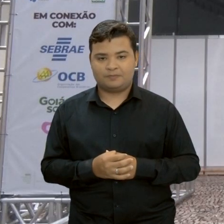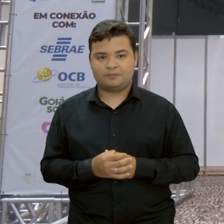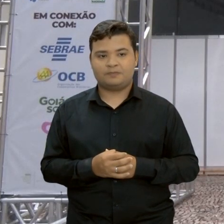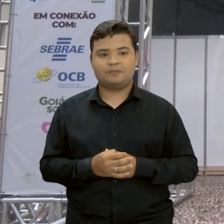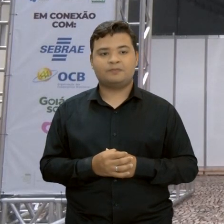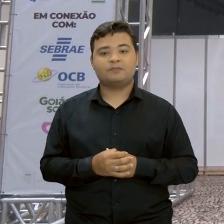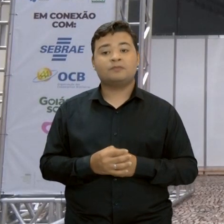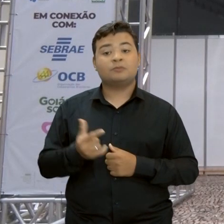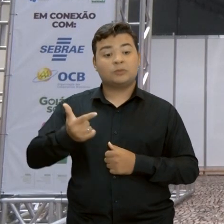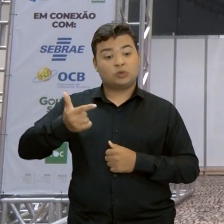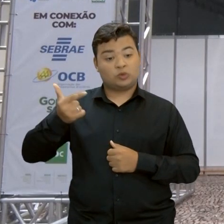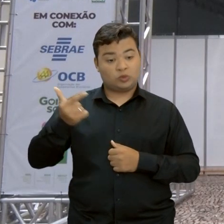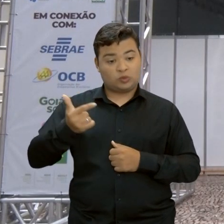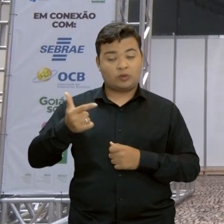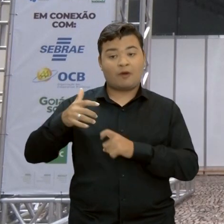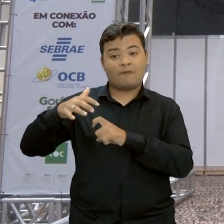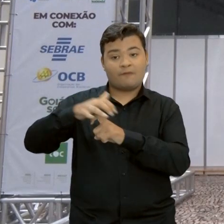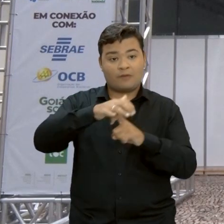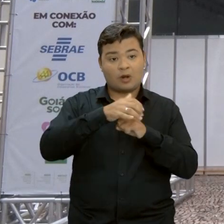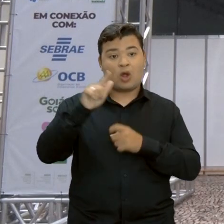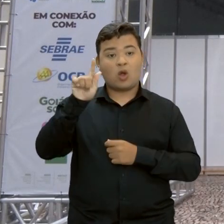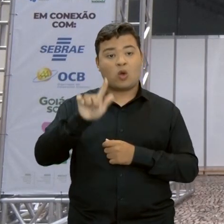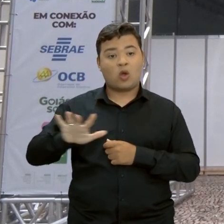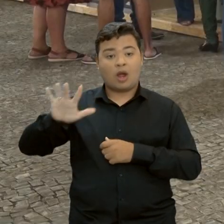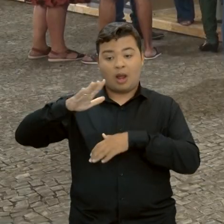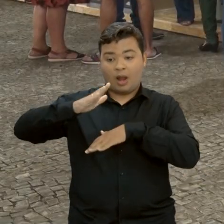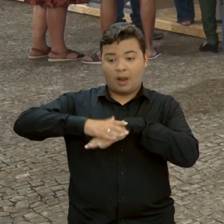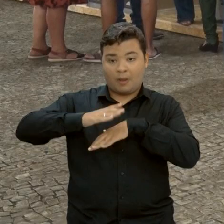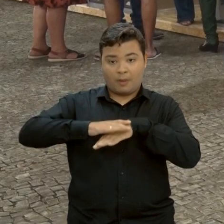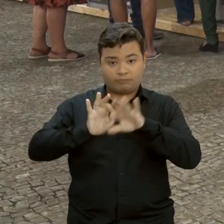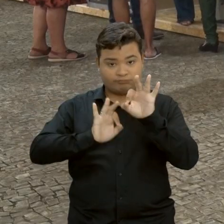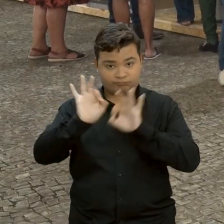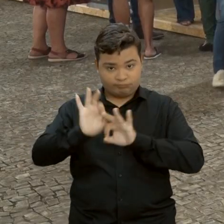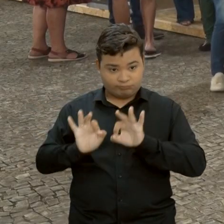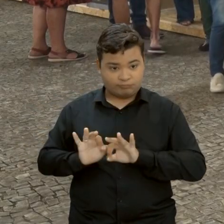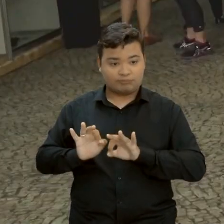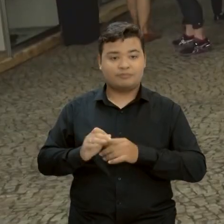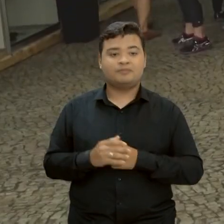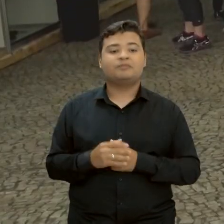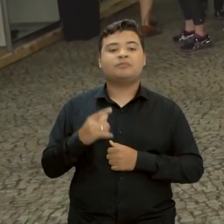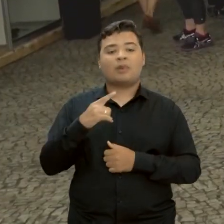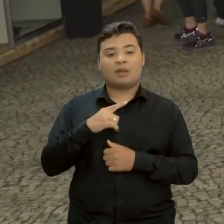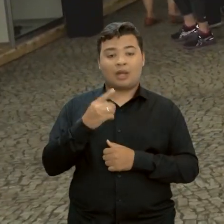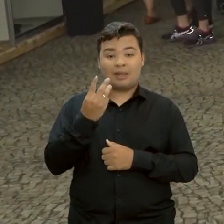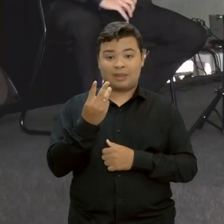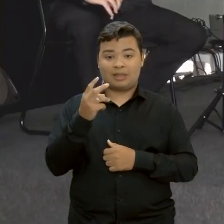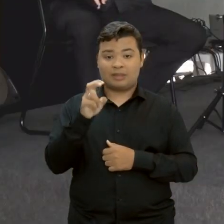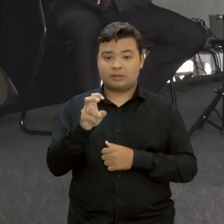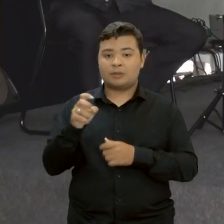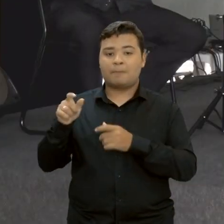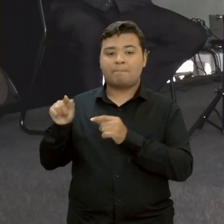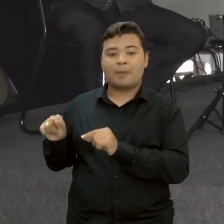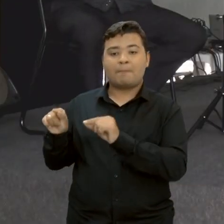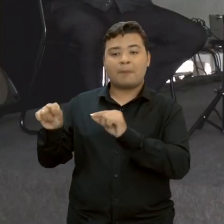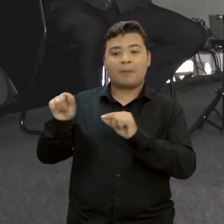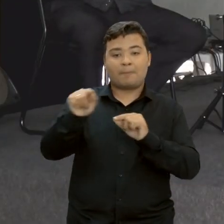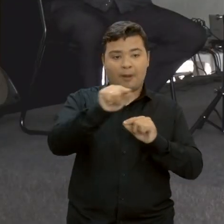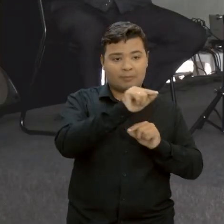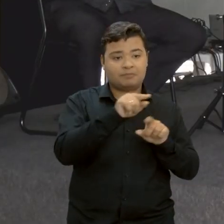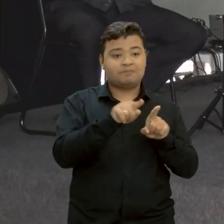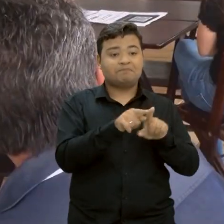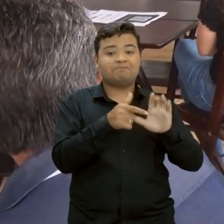A segunda edição da feira Goiás Feito à Mão contou com 35 estandes, além de